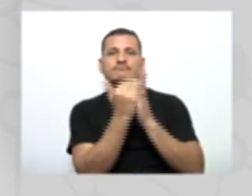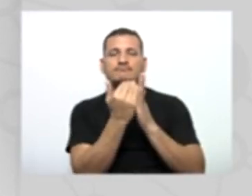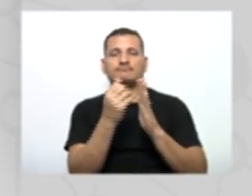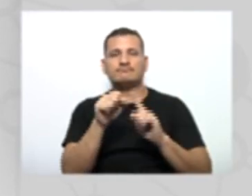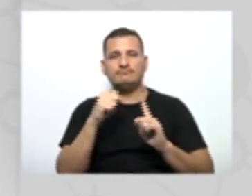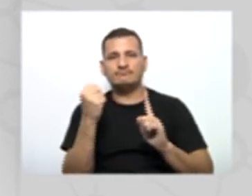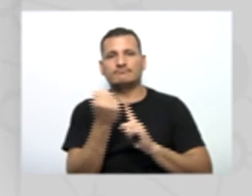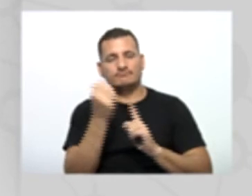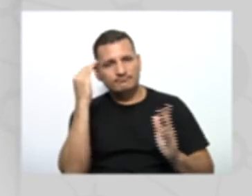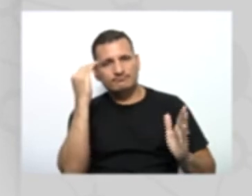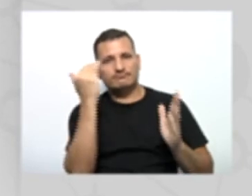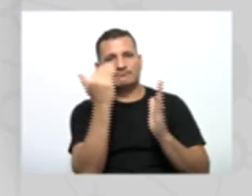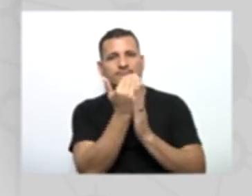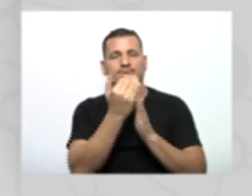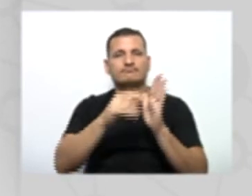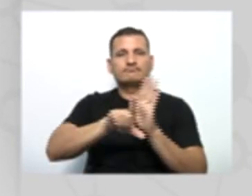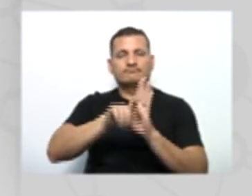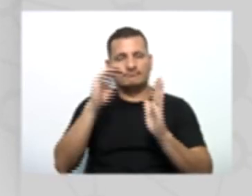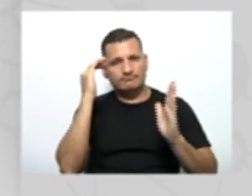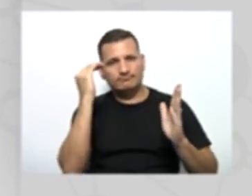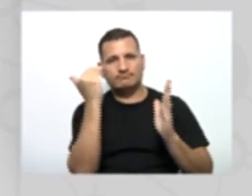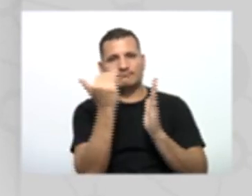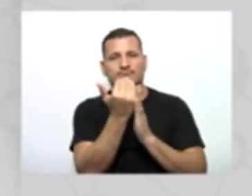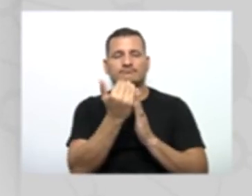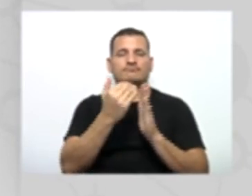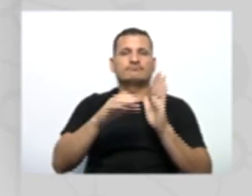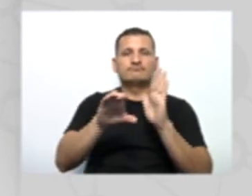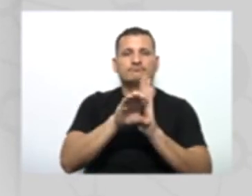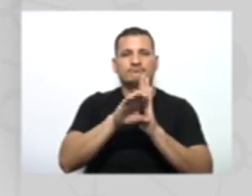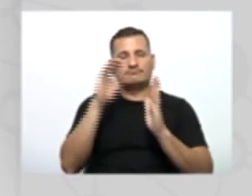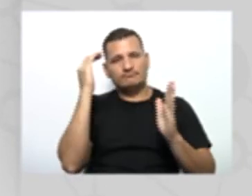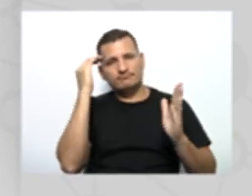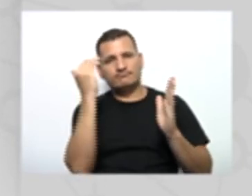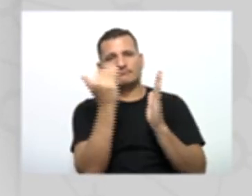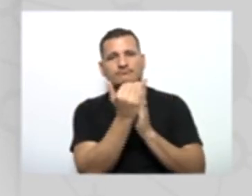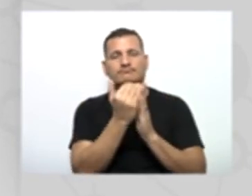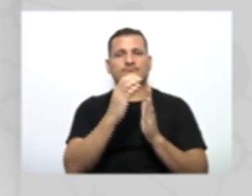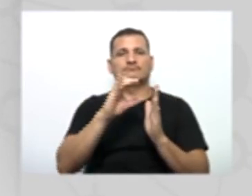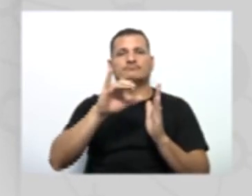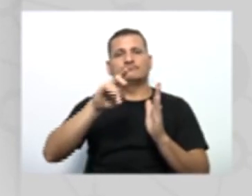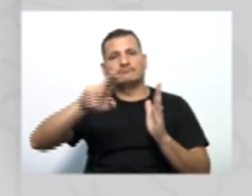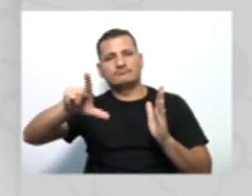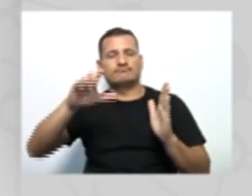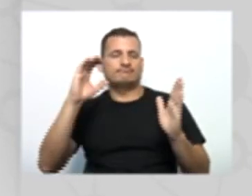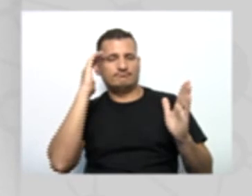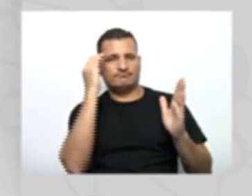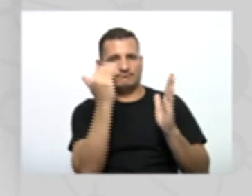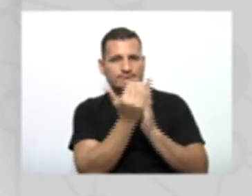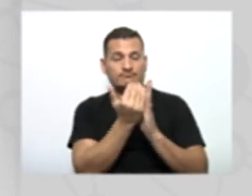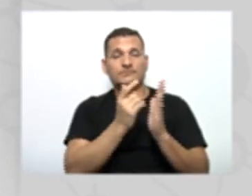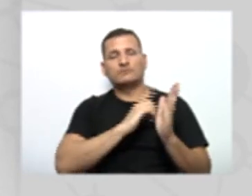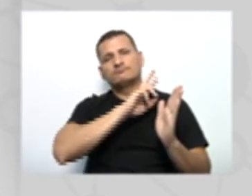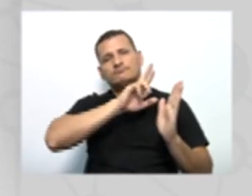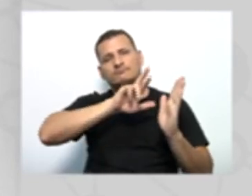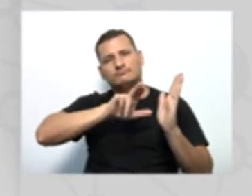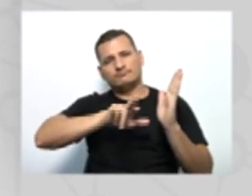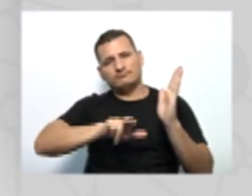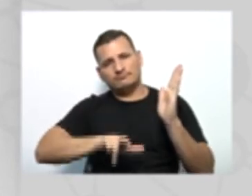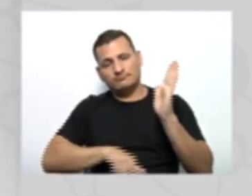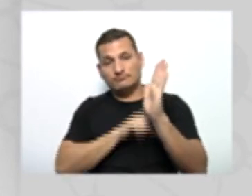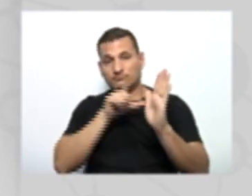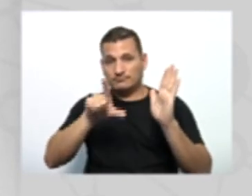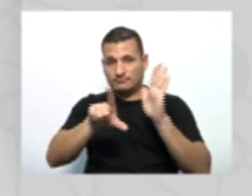pessoa a possibilidade de participar ativamente da vida e do governo do seu povo. Só que ser cidadão não é apenas ter direitos,